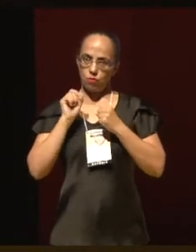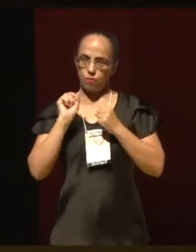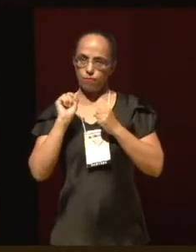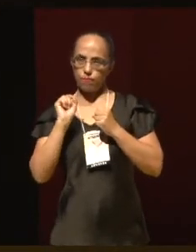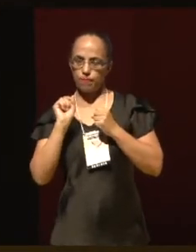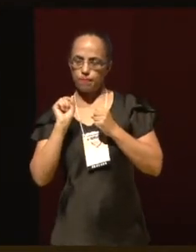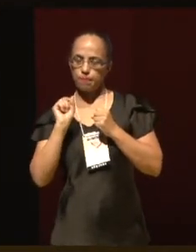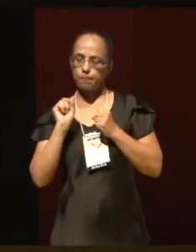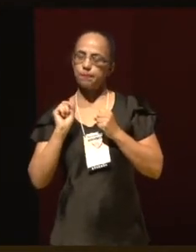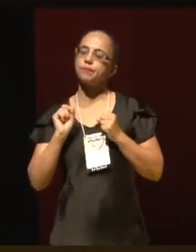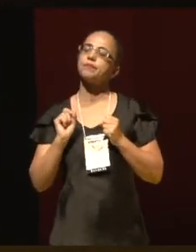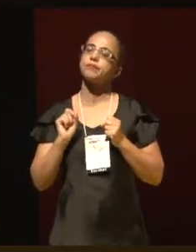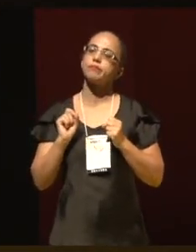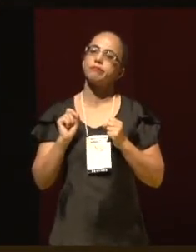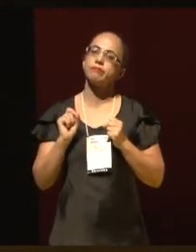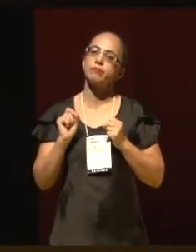também.